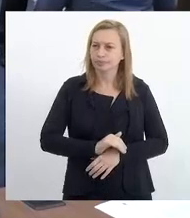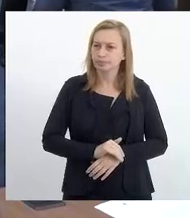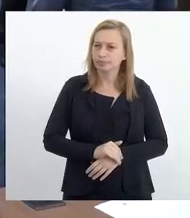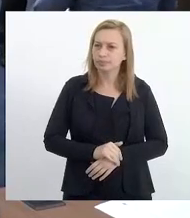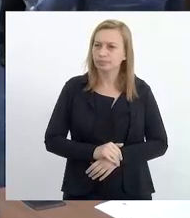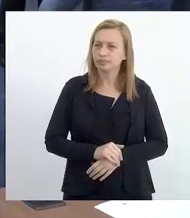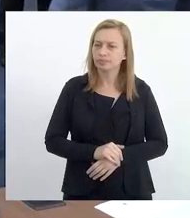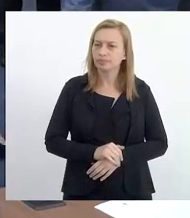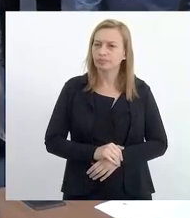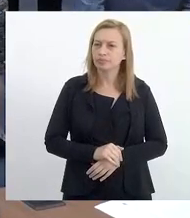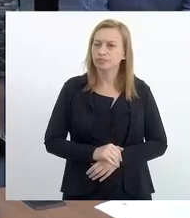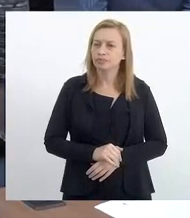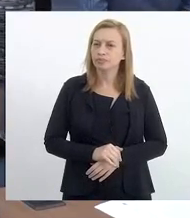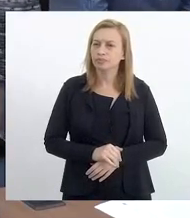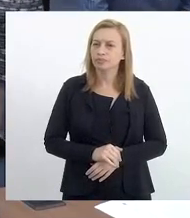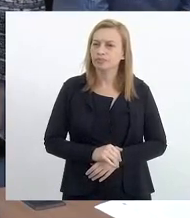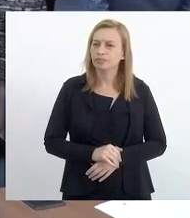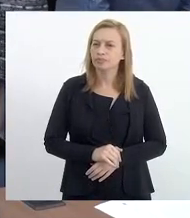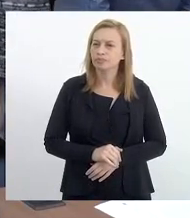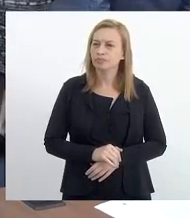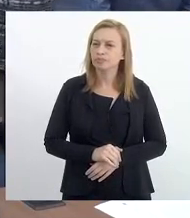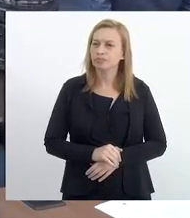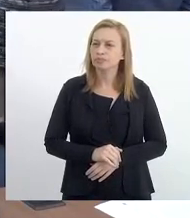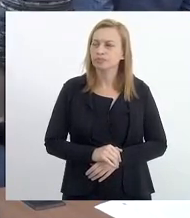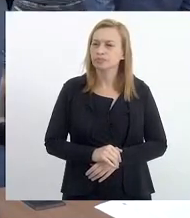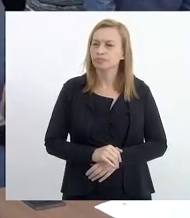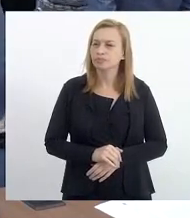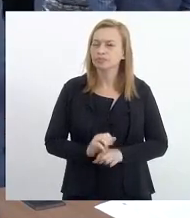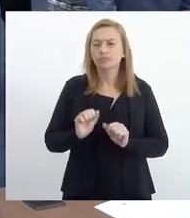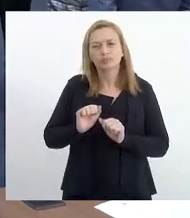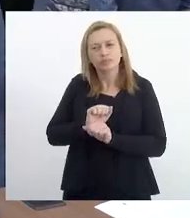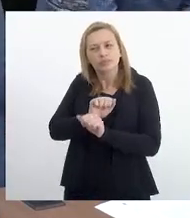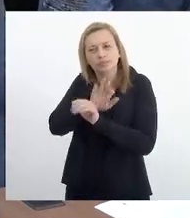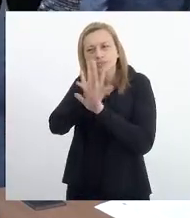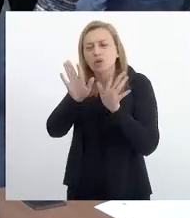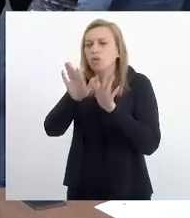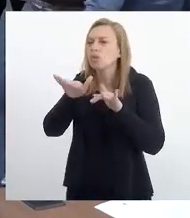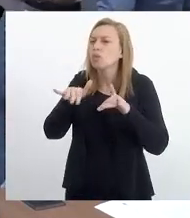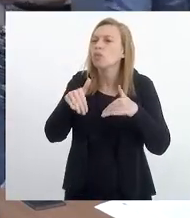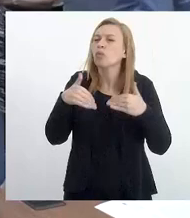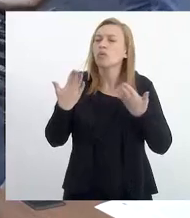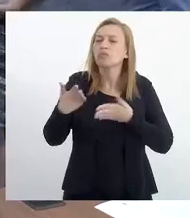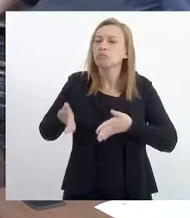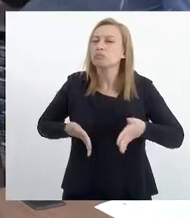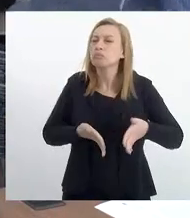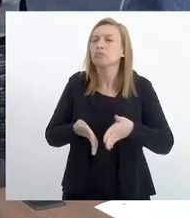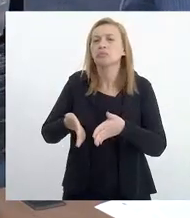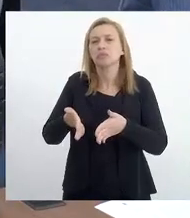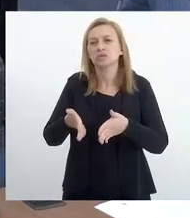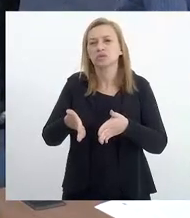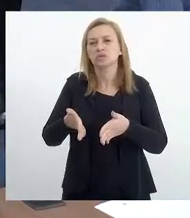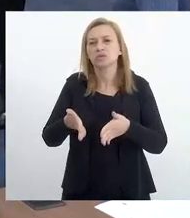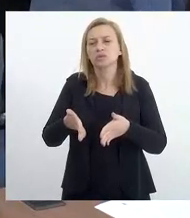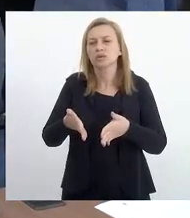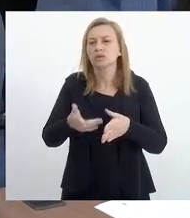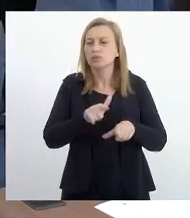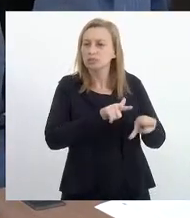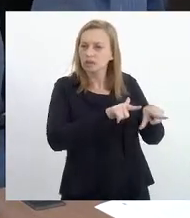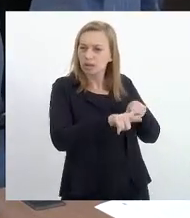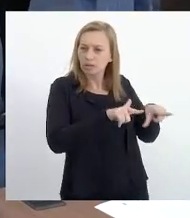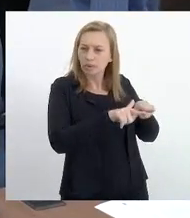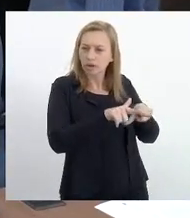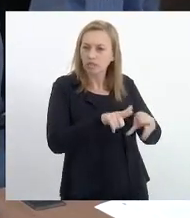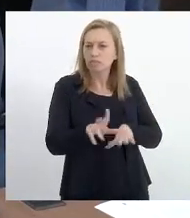né, com muita clareza quais serão os caminhos para o emprego, para